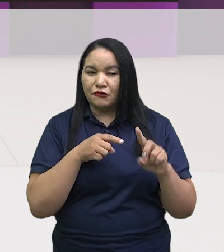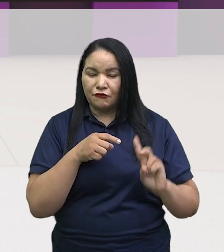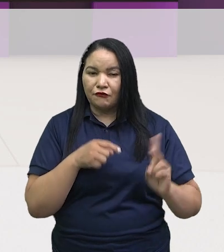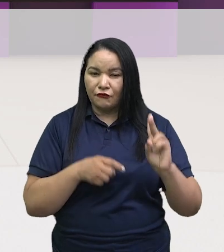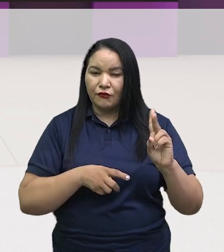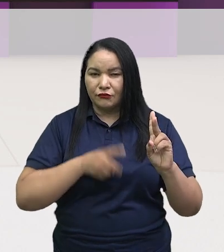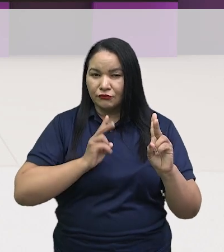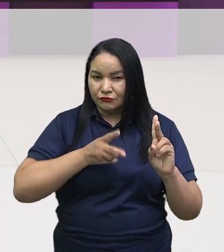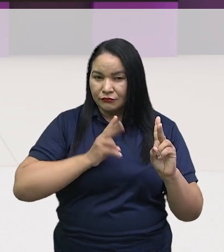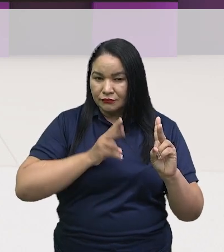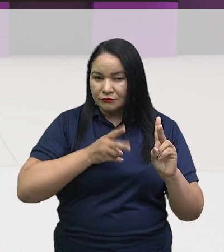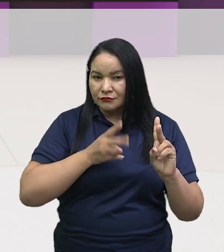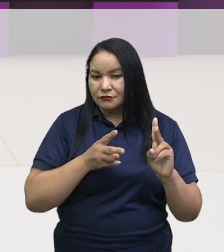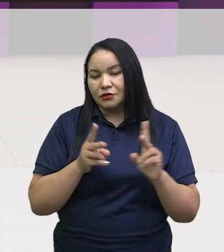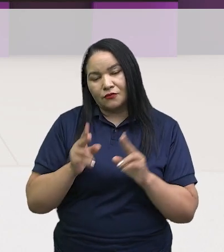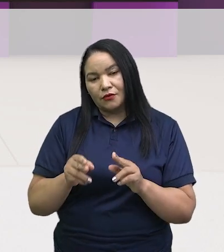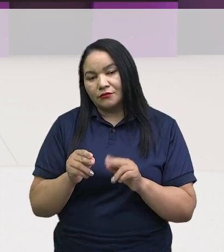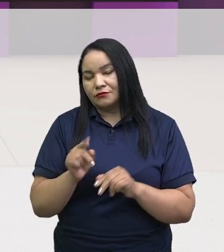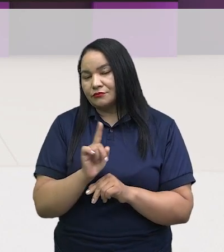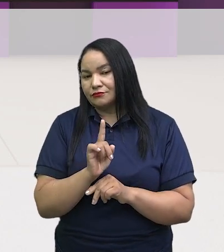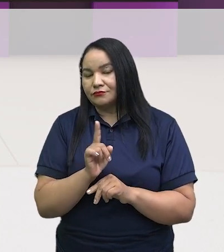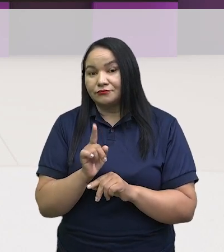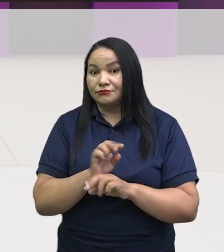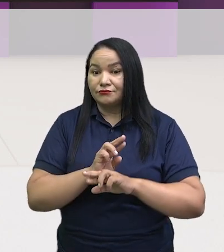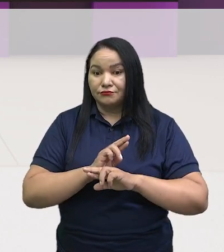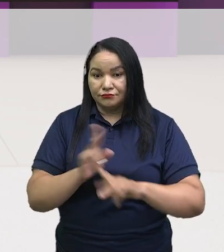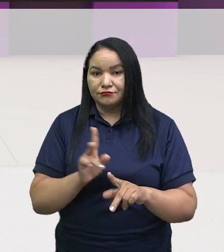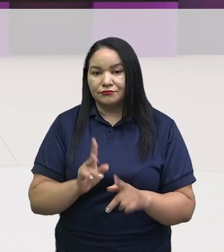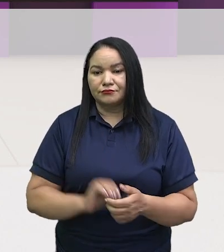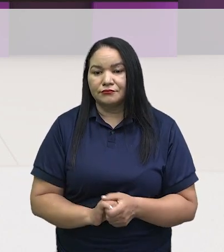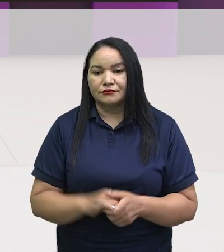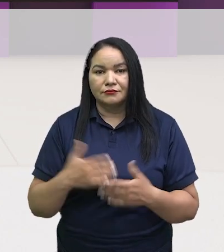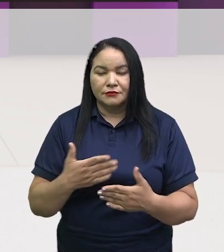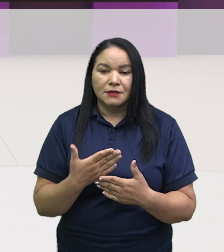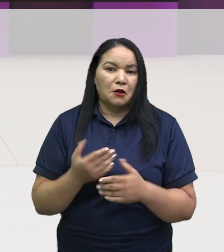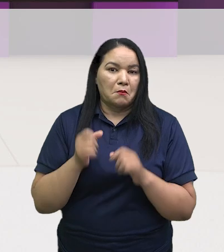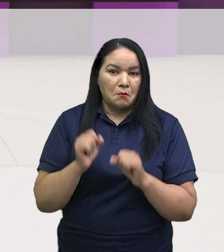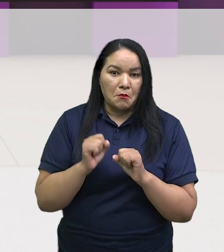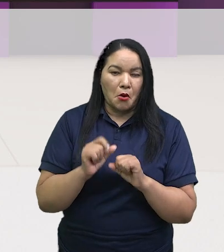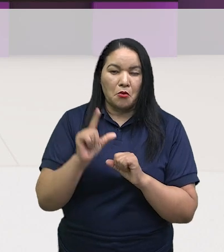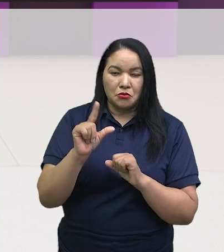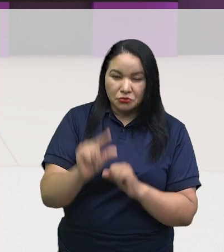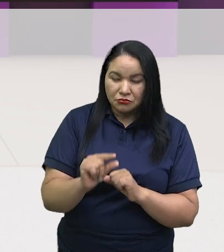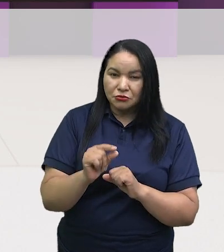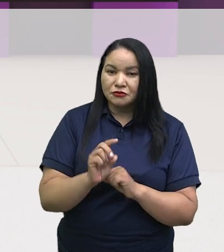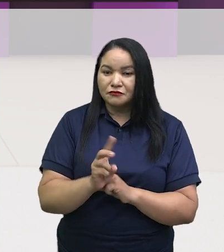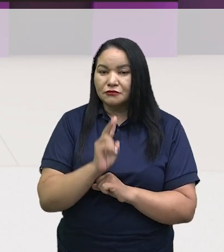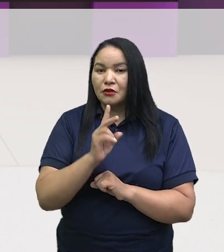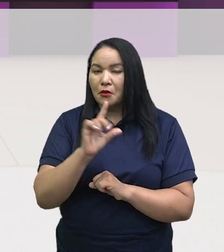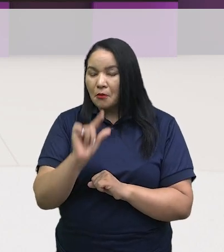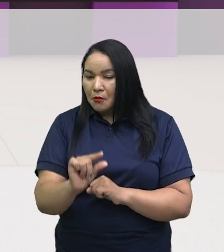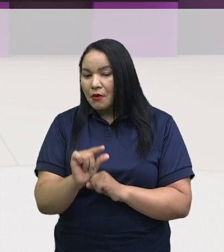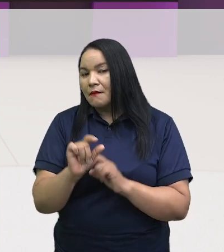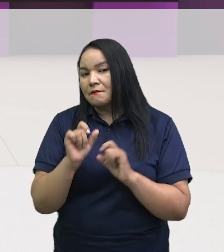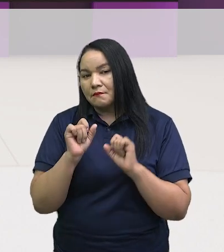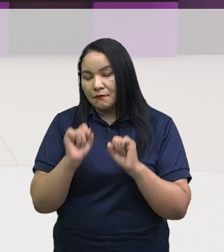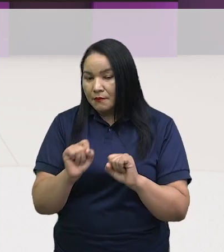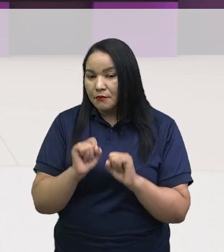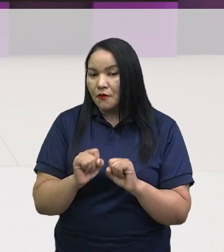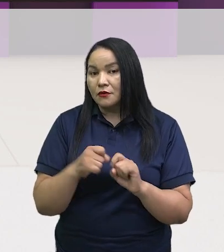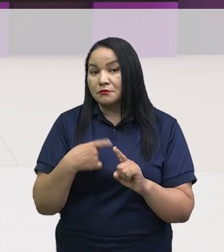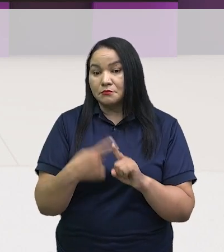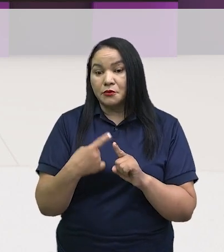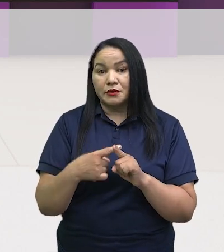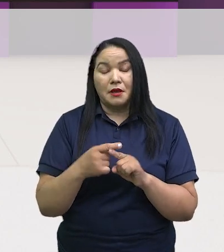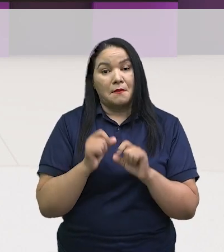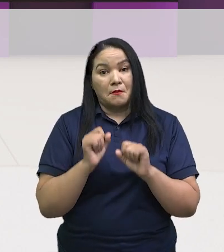valor que ele tem no dia de hoje? Com certeza não. Ele vai ser ali desvalorizado, né? O valor, o montante que você tiver ali, ele vai ser